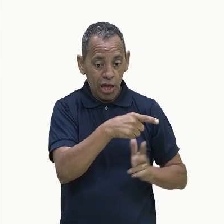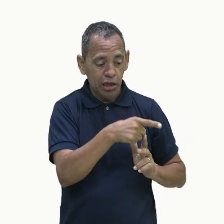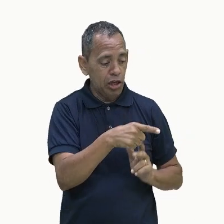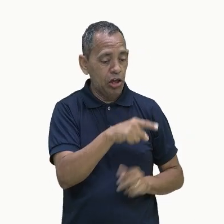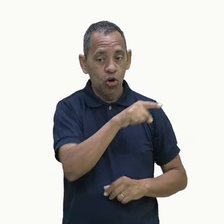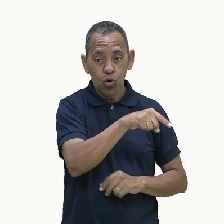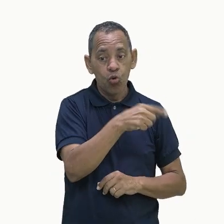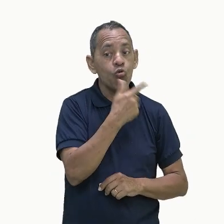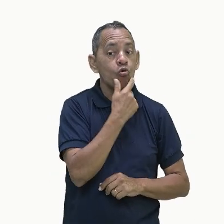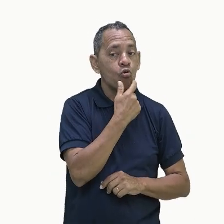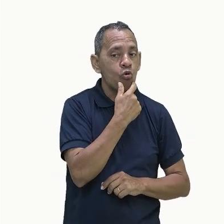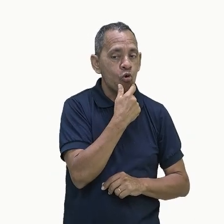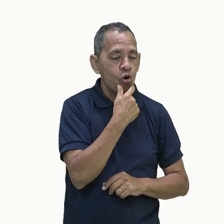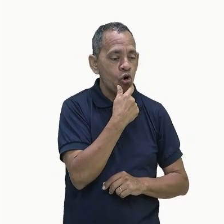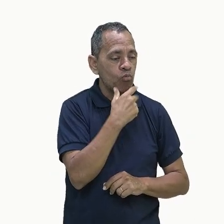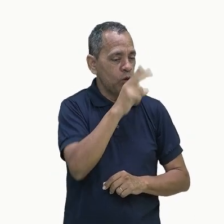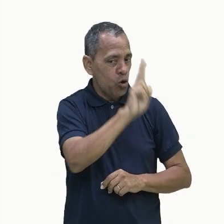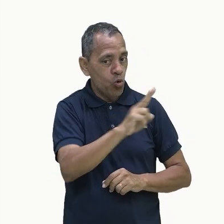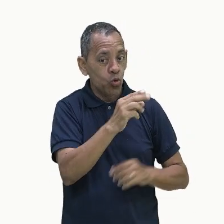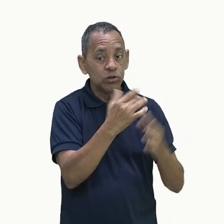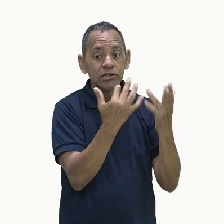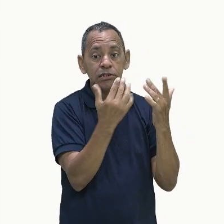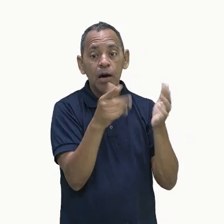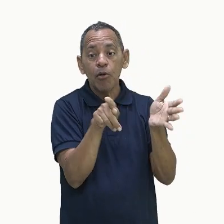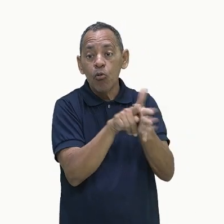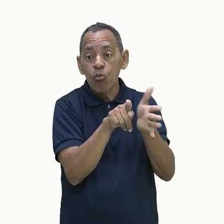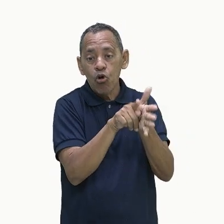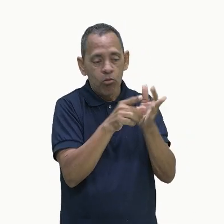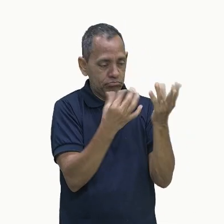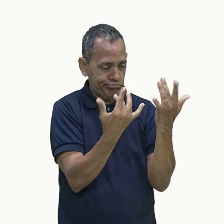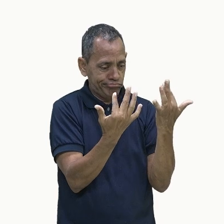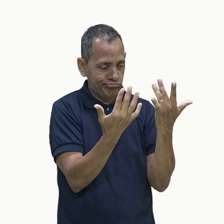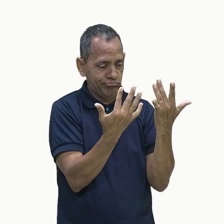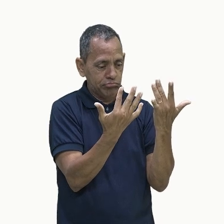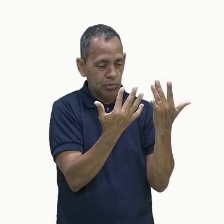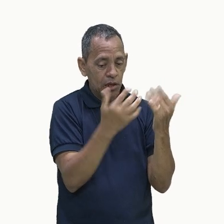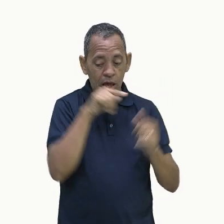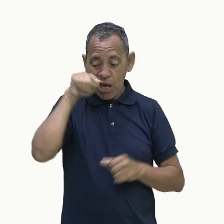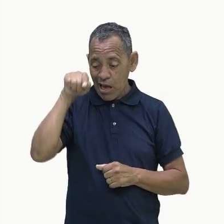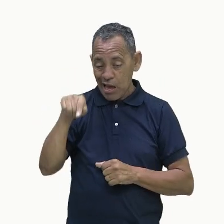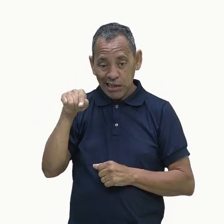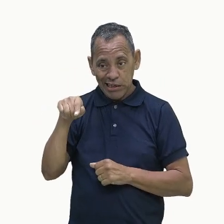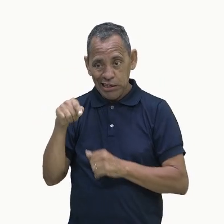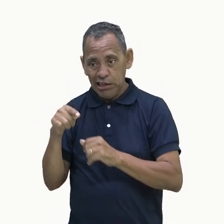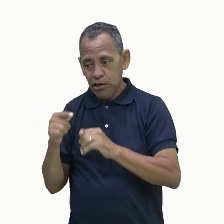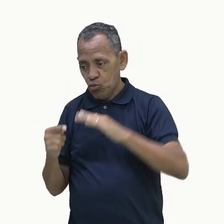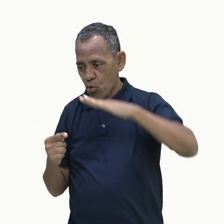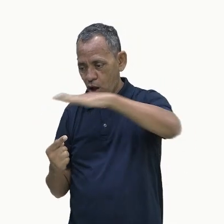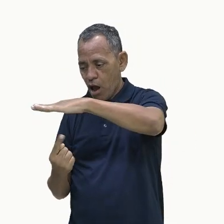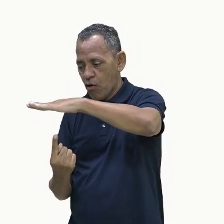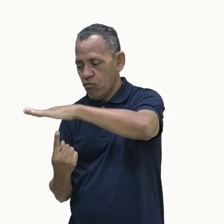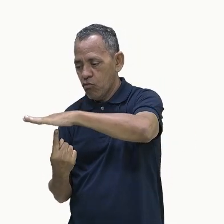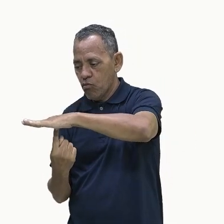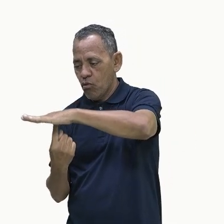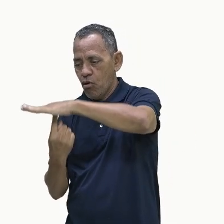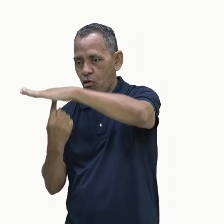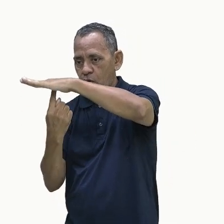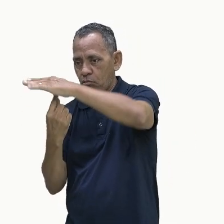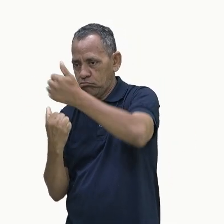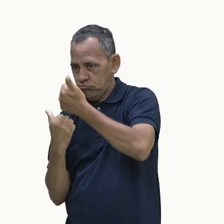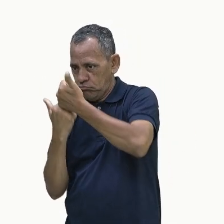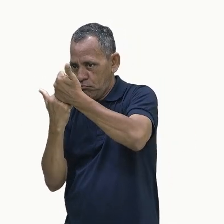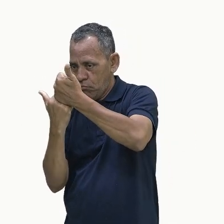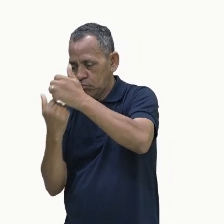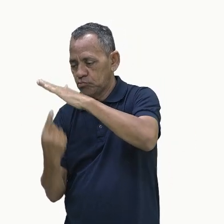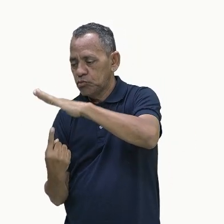aplica a força com a mão, e o maior, onde o carro fica apoiado. Então, neste caso,